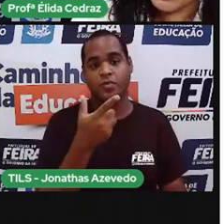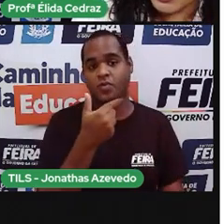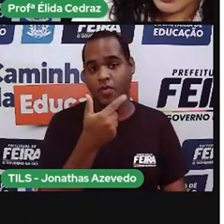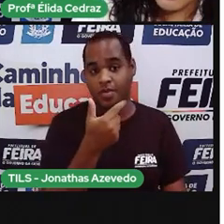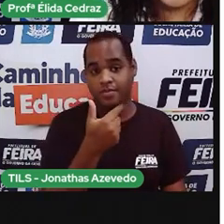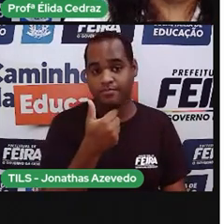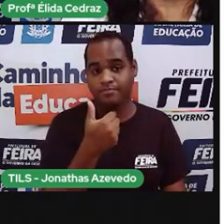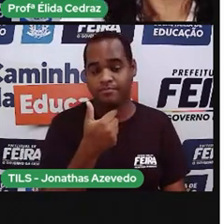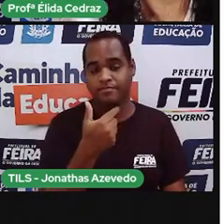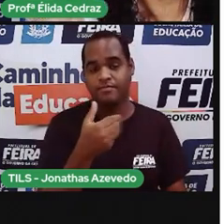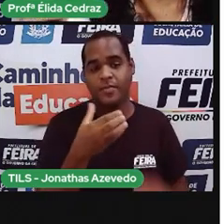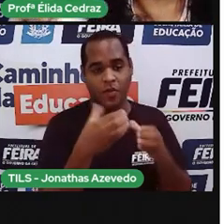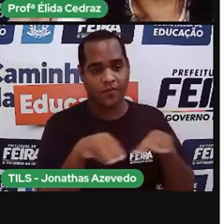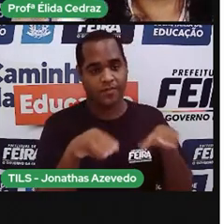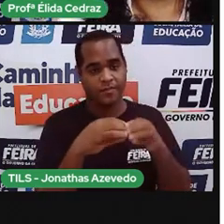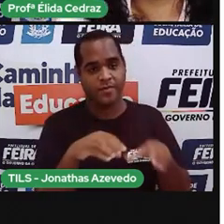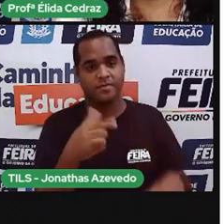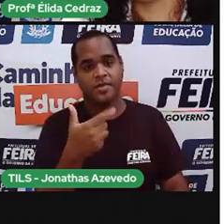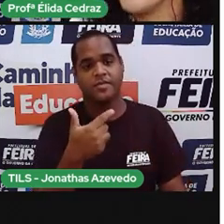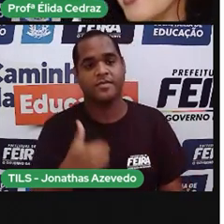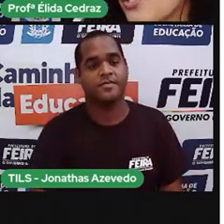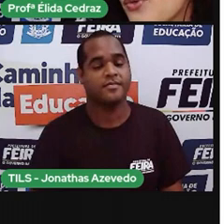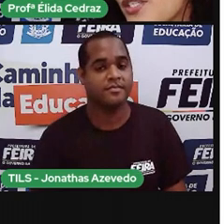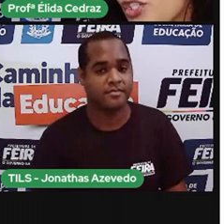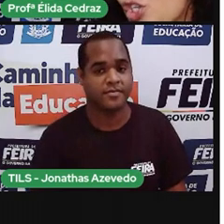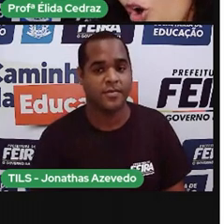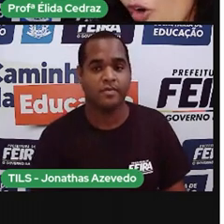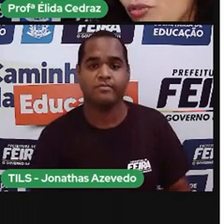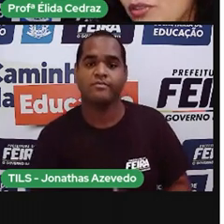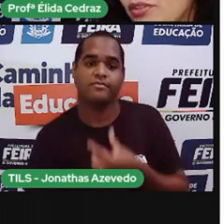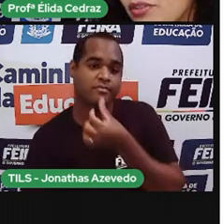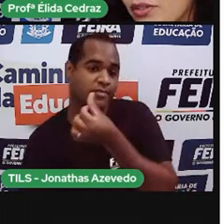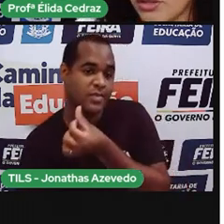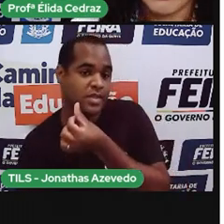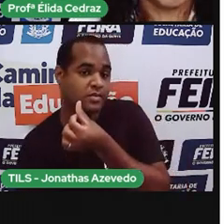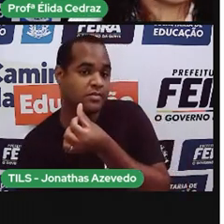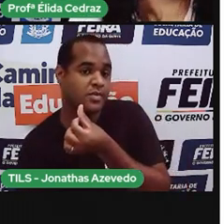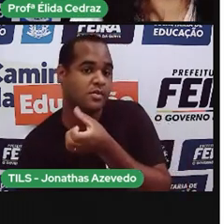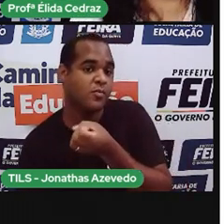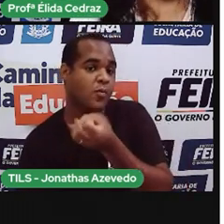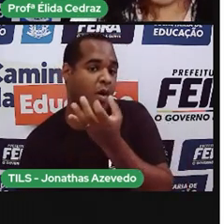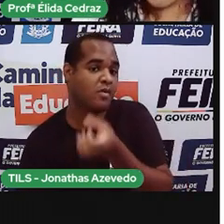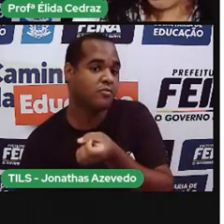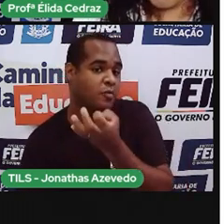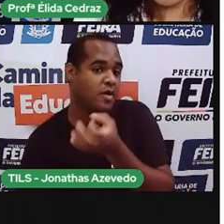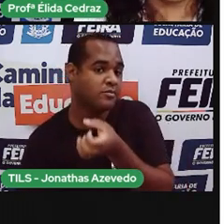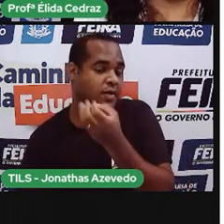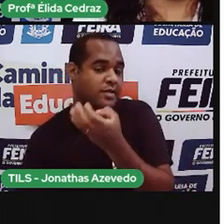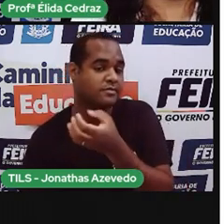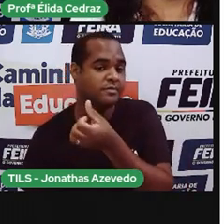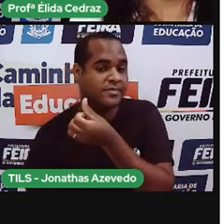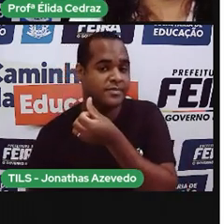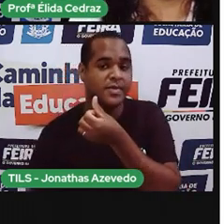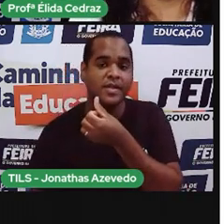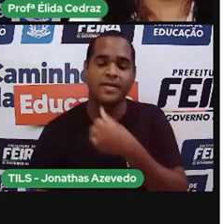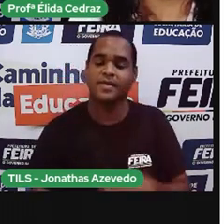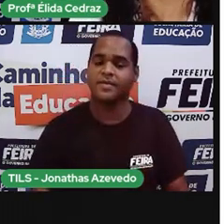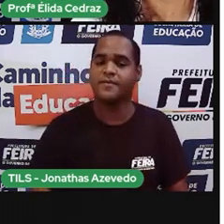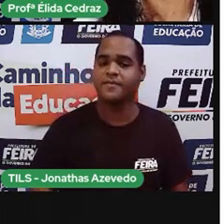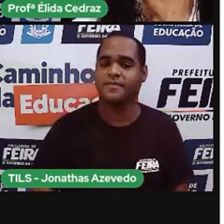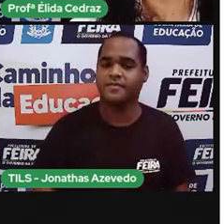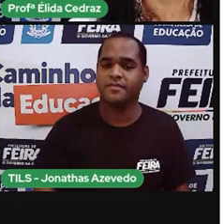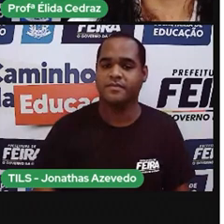uma dúzia. Então, meia dúzia de ovos, quantos ovos são?